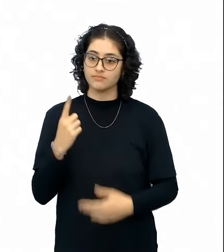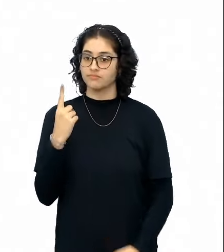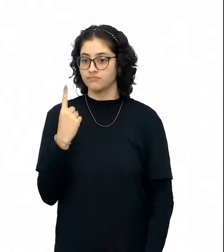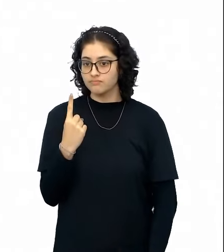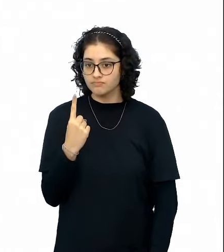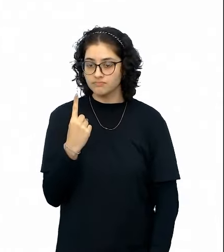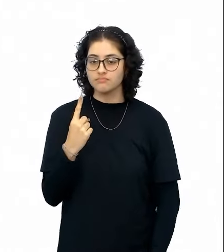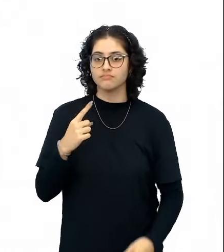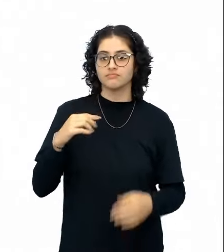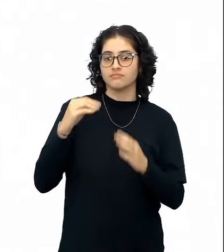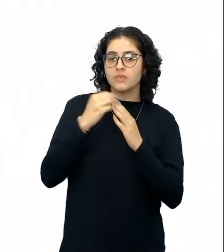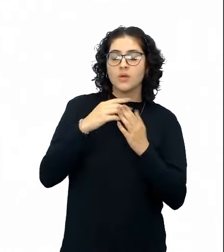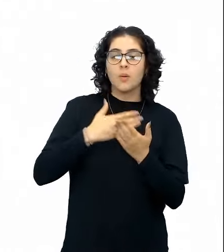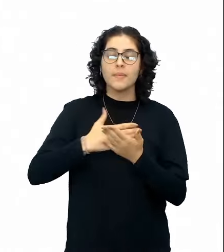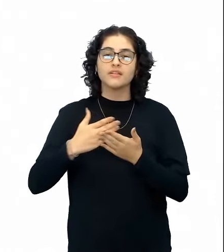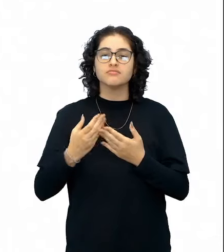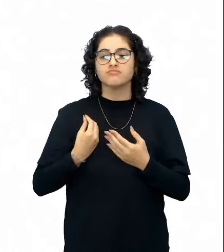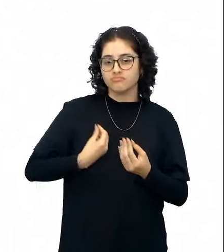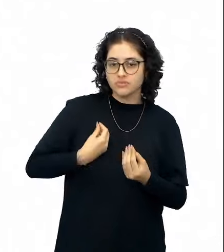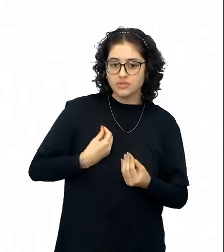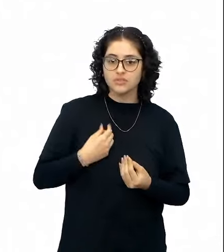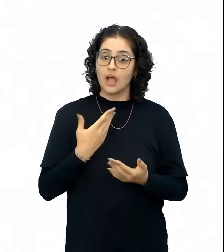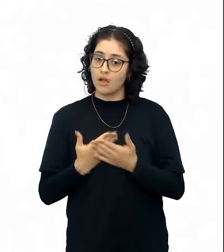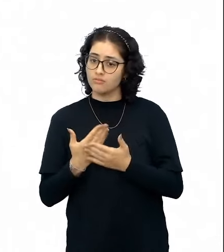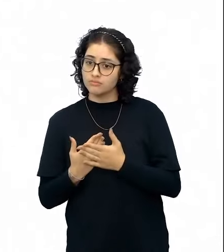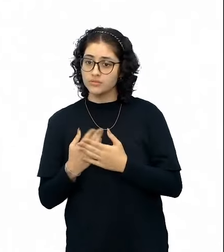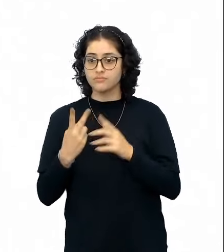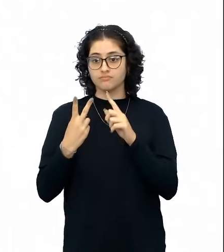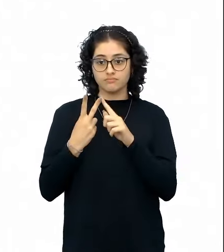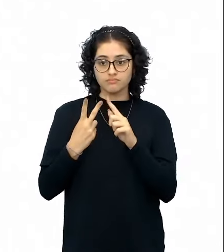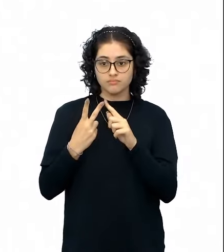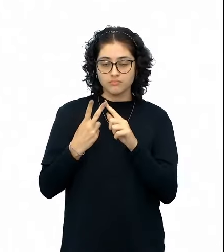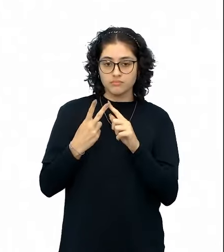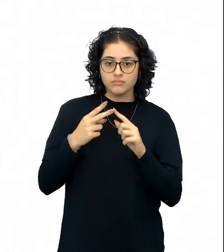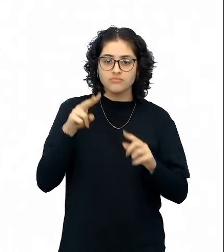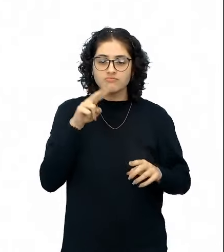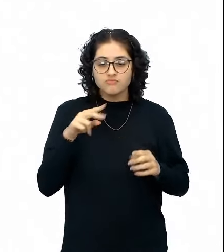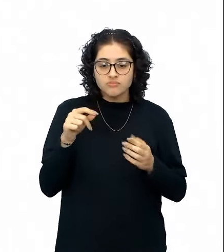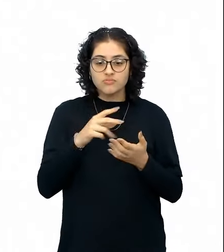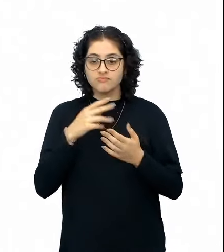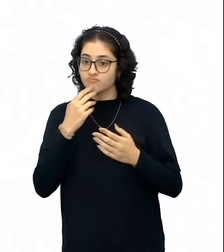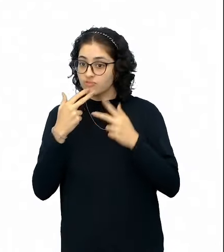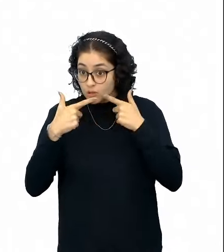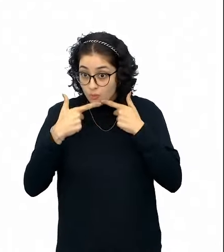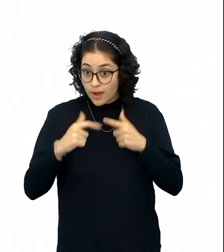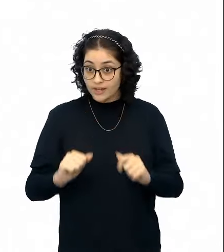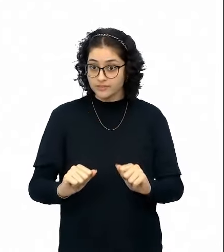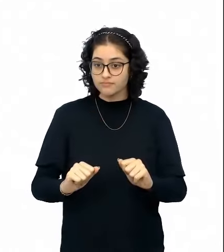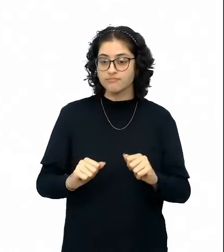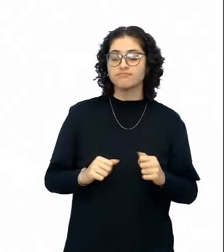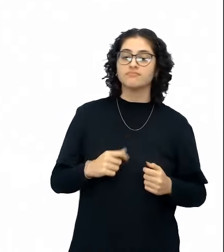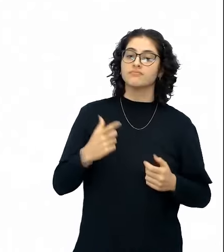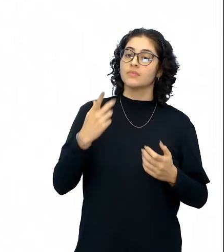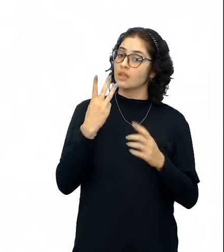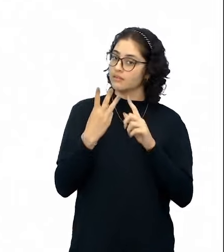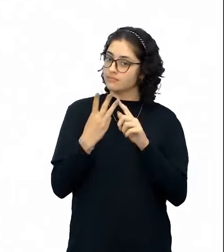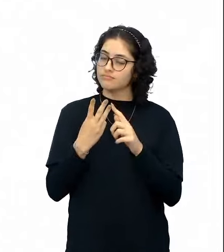a conotação em nosso cotidiano. Aula 2, revisitando figuras de linguagem. Aula 3, que vai ser